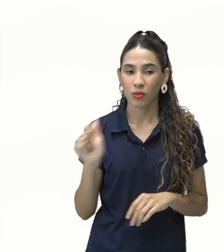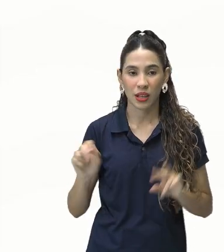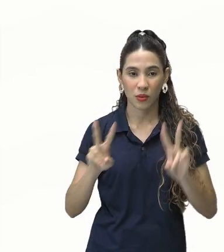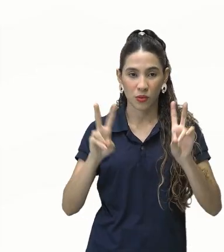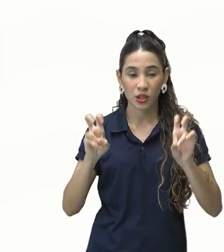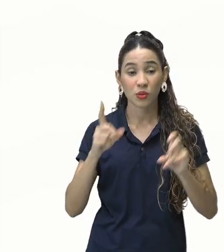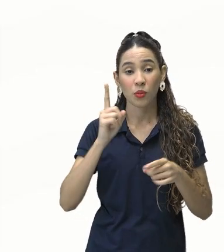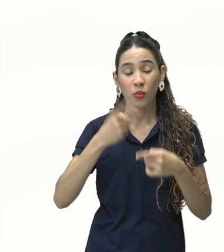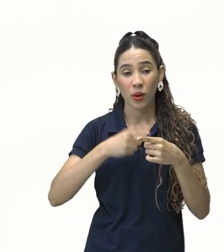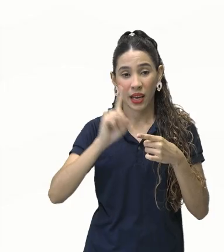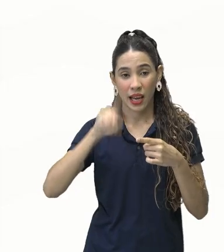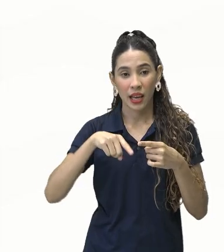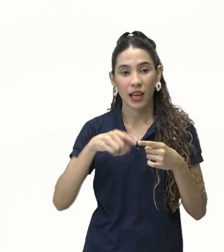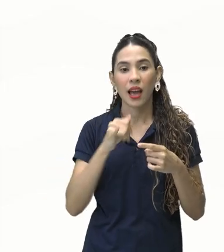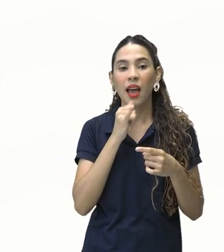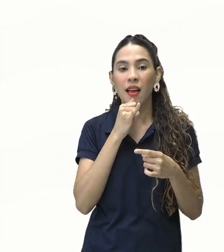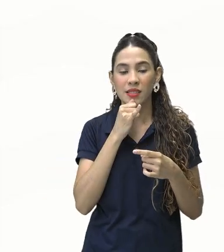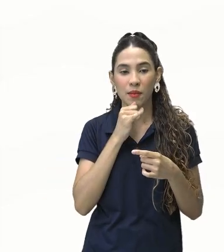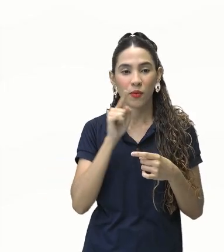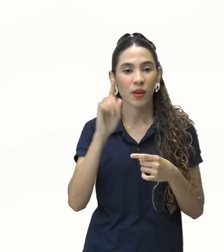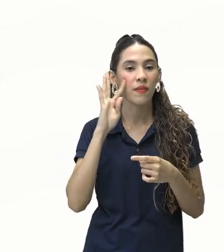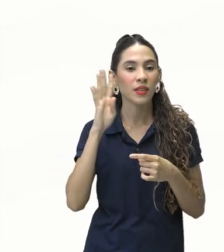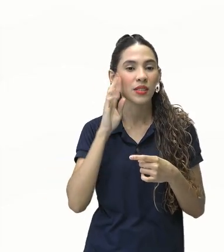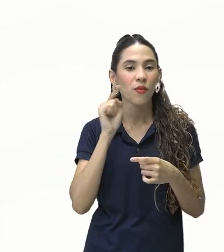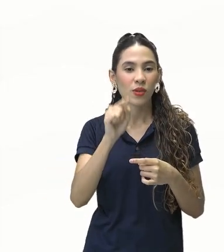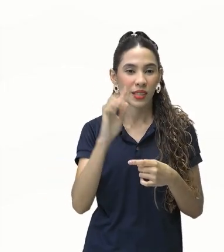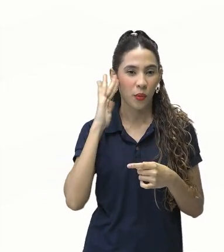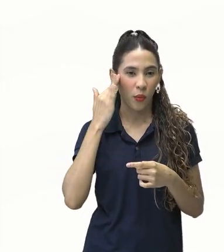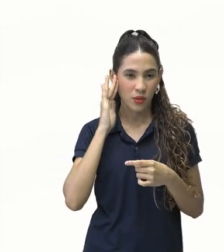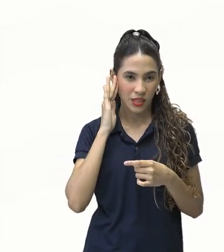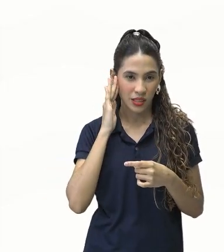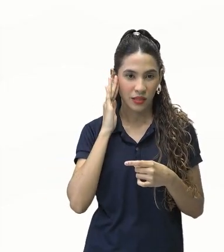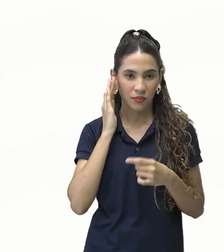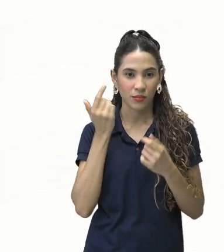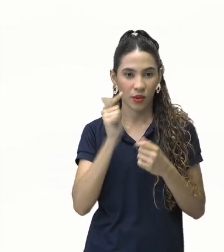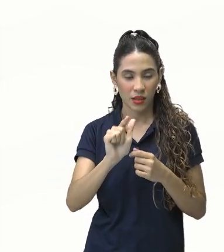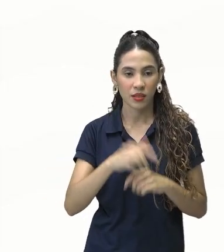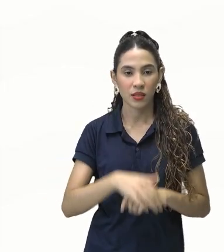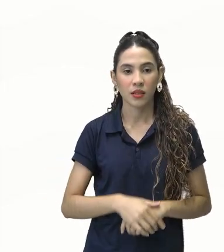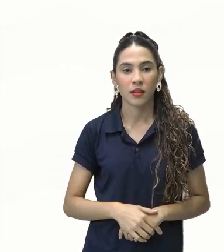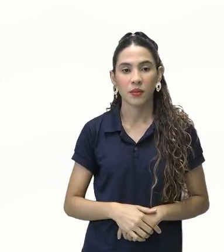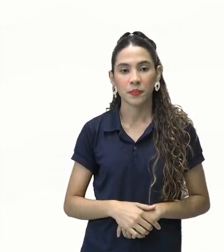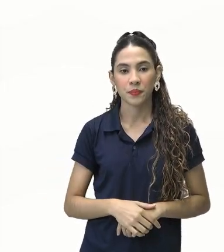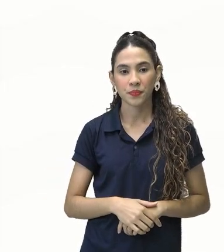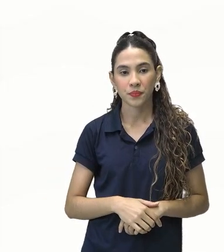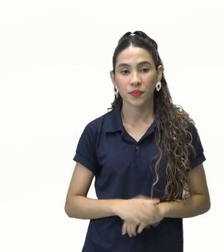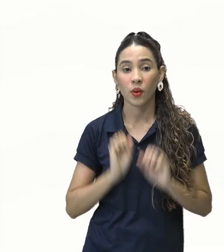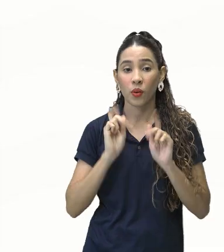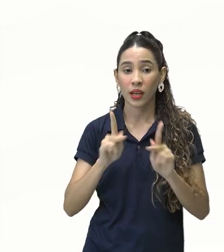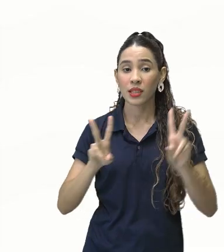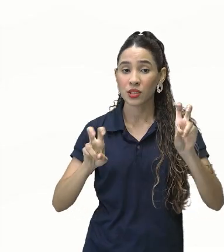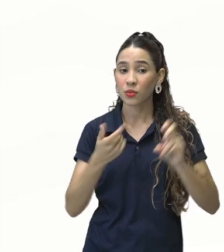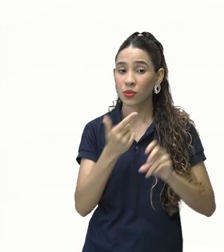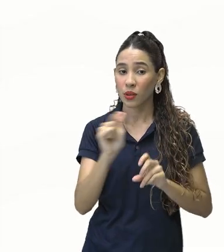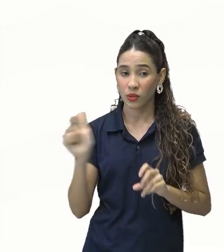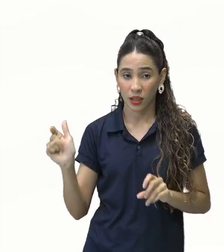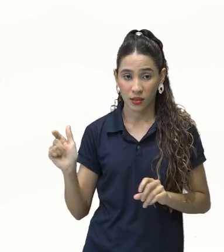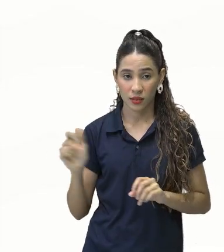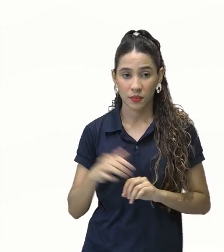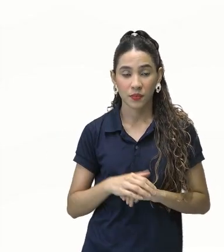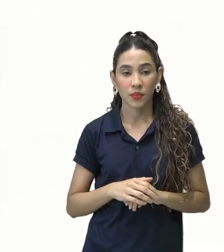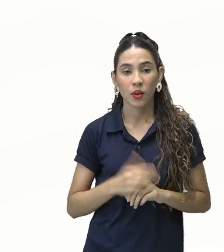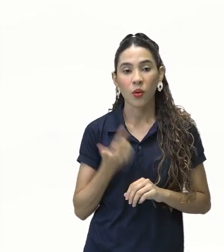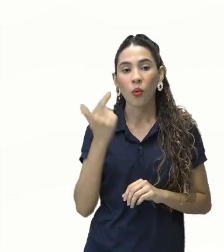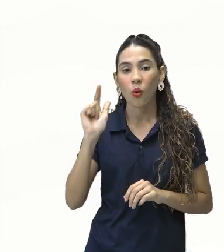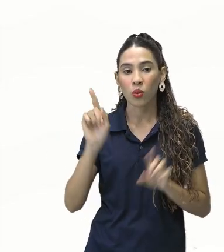porque é apenas um gráfico fictício para que você entenda. Então, o título, ok, não temos.